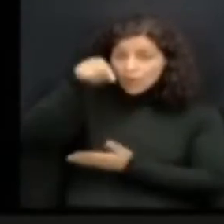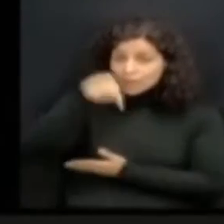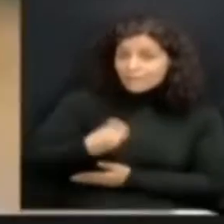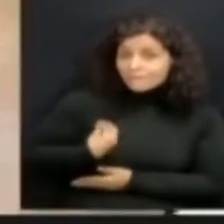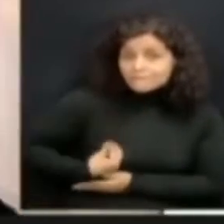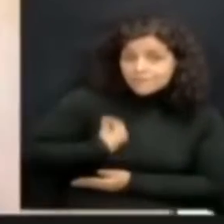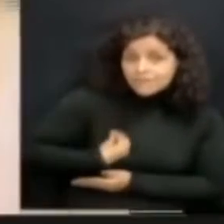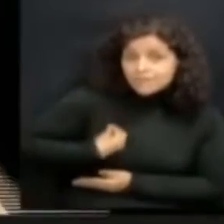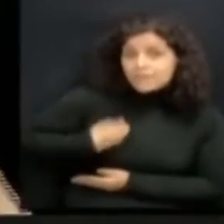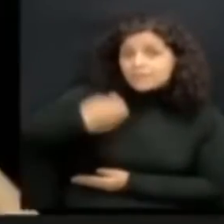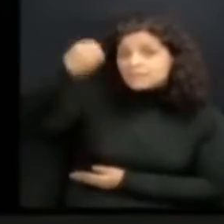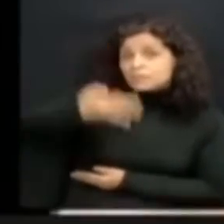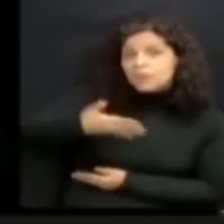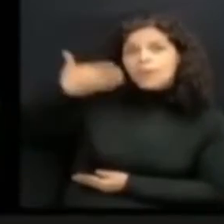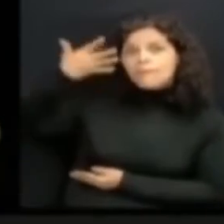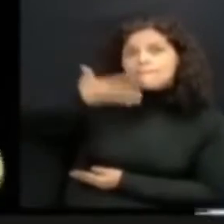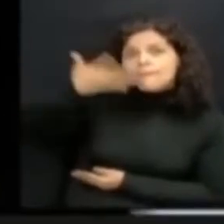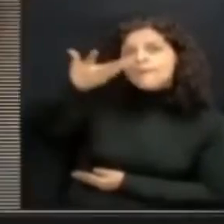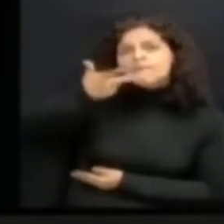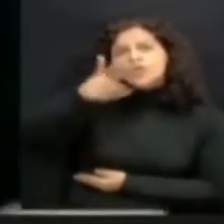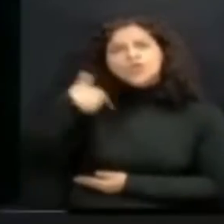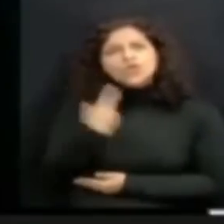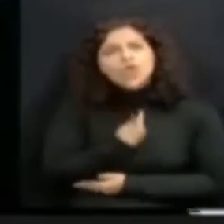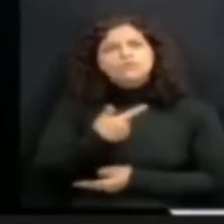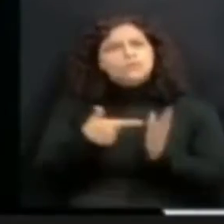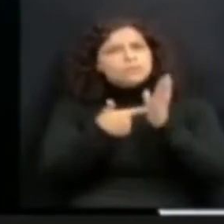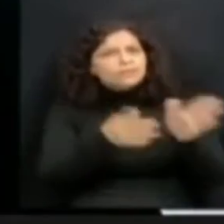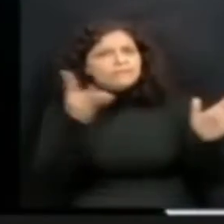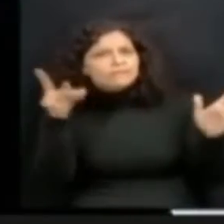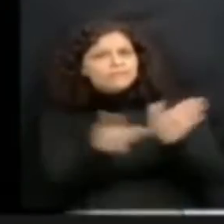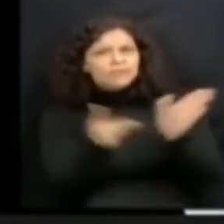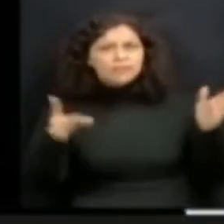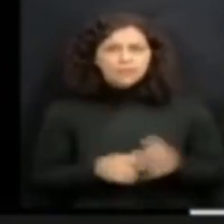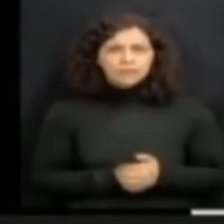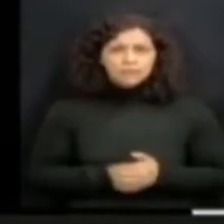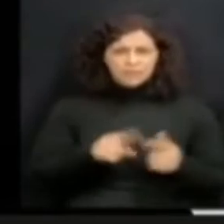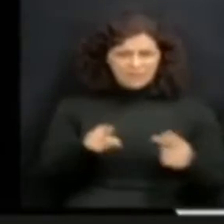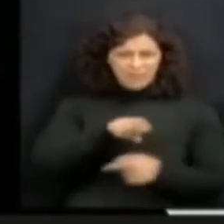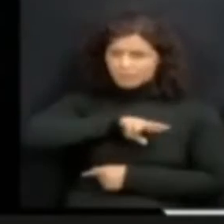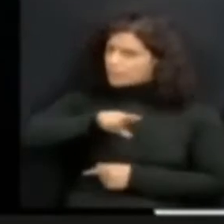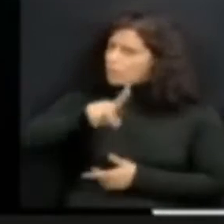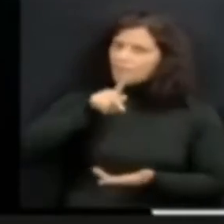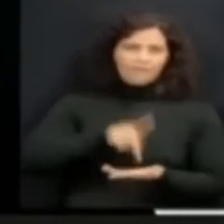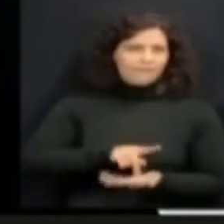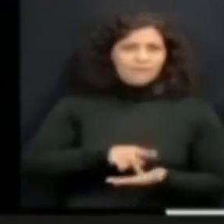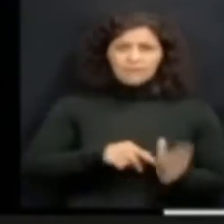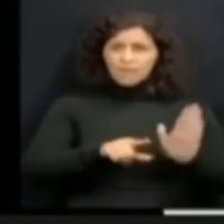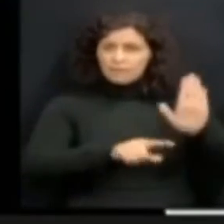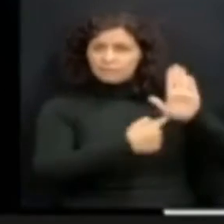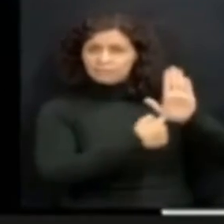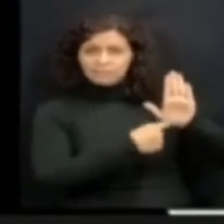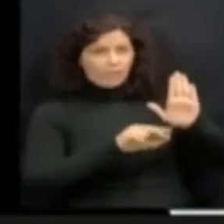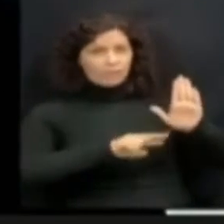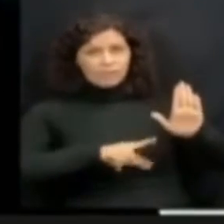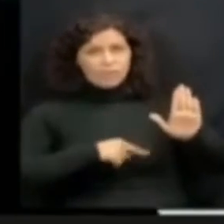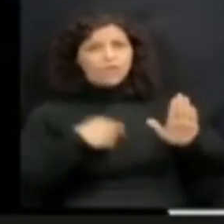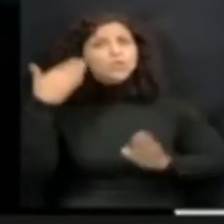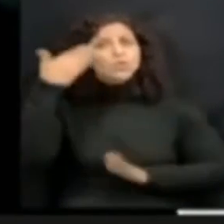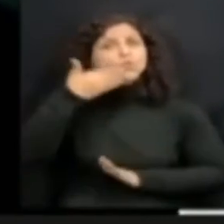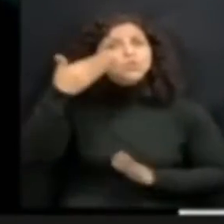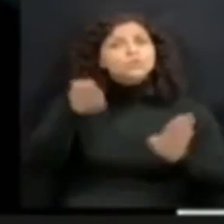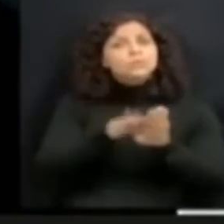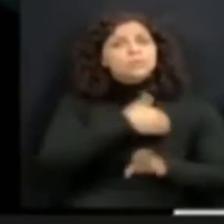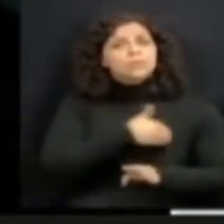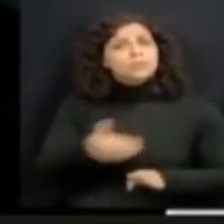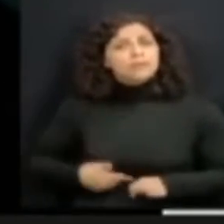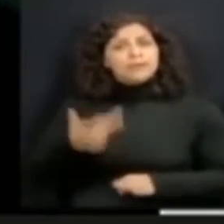aqui, falou no seu discurso que ia trabalhar com a realidade. Mas essa não é a realidade. Inclusive no discurso do governo,